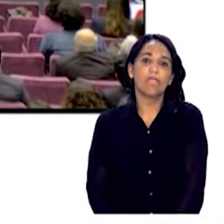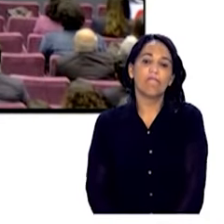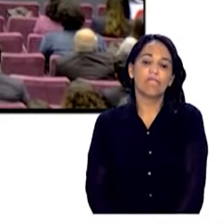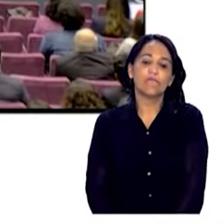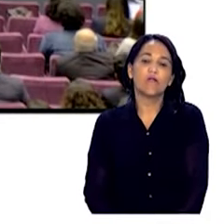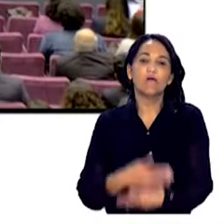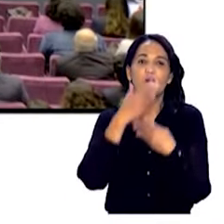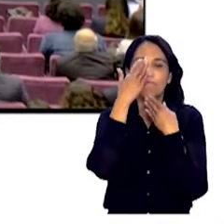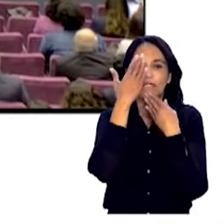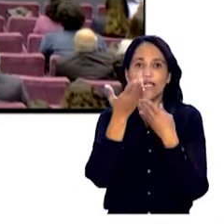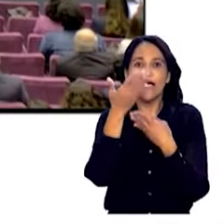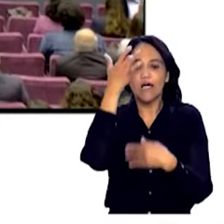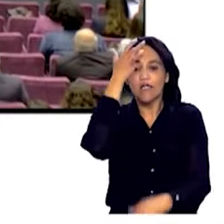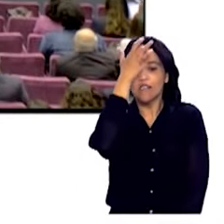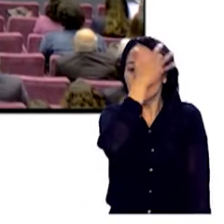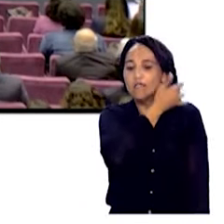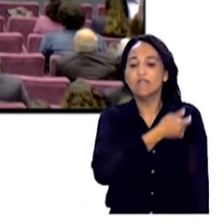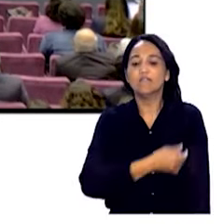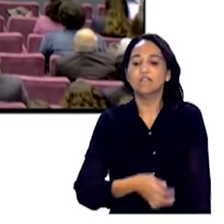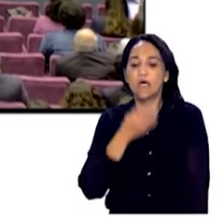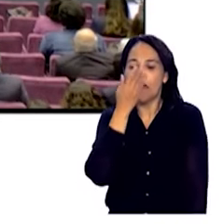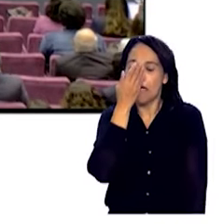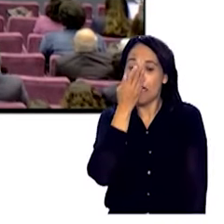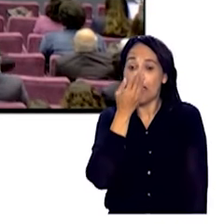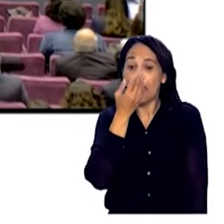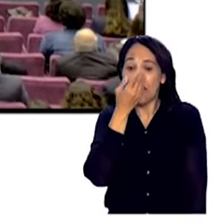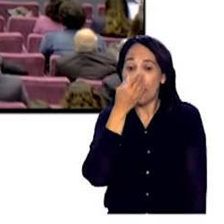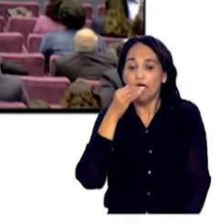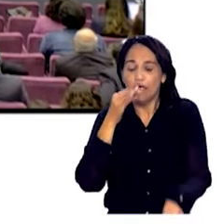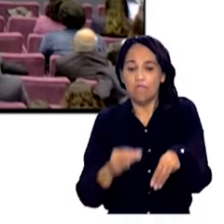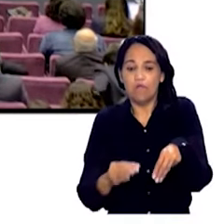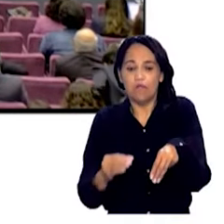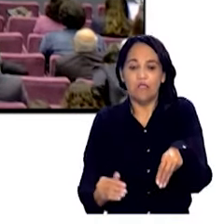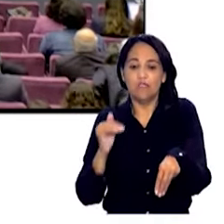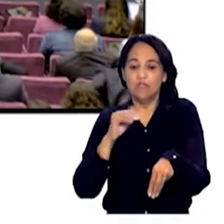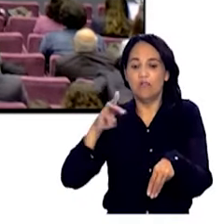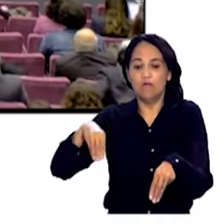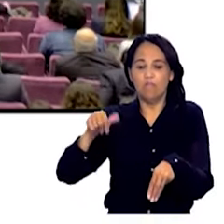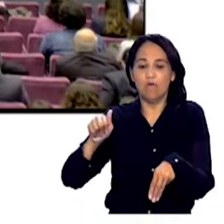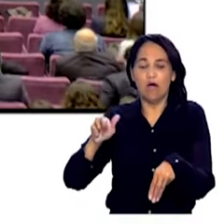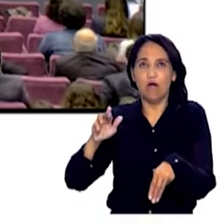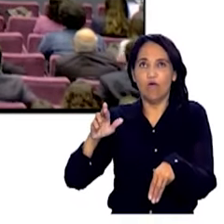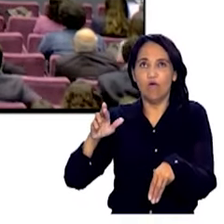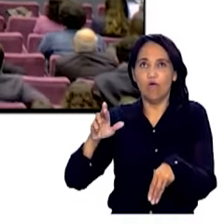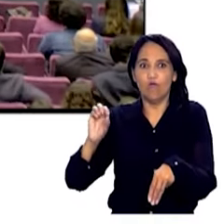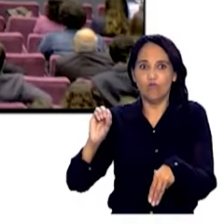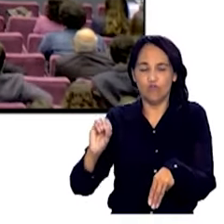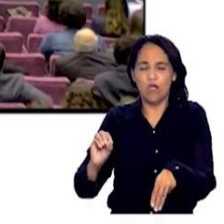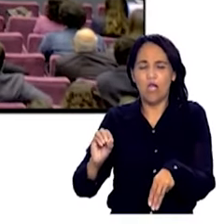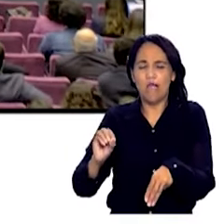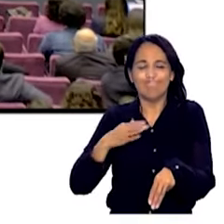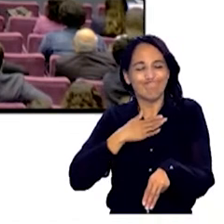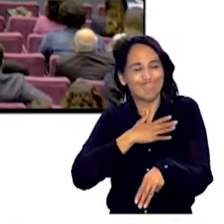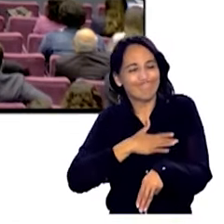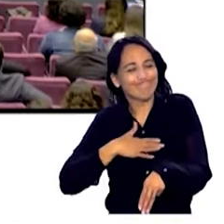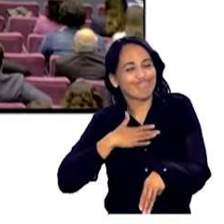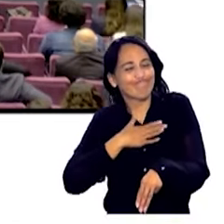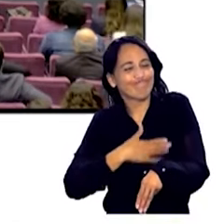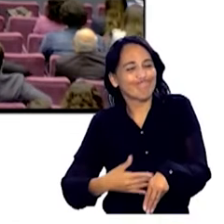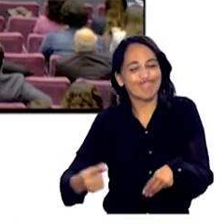Muito obrigado Ministro Mauro campel é uma enorme alegria voltar ao Superior Tribunal de